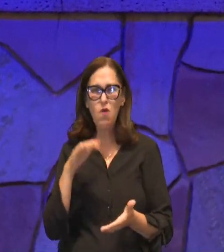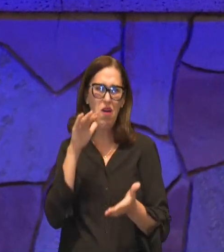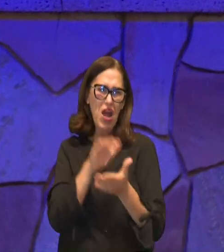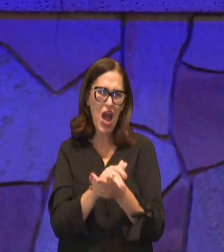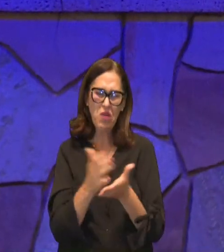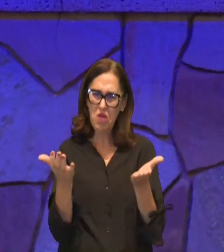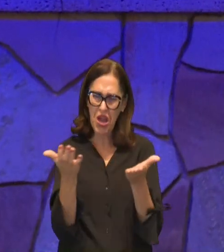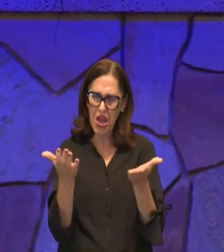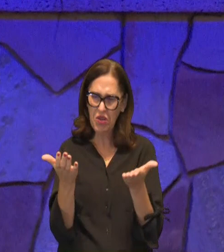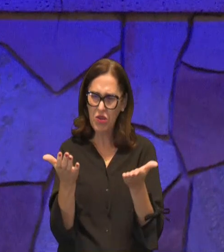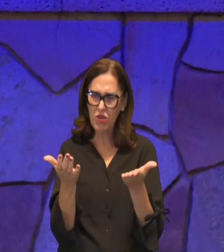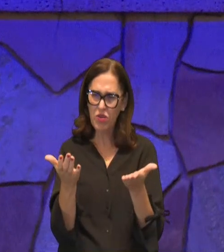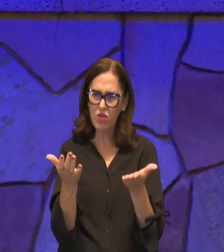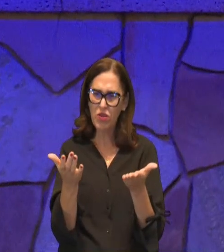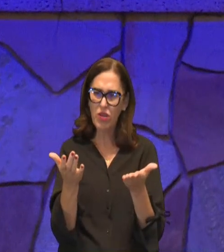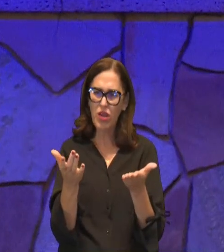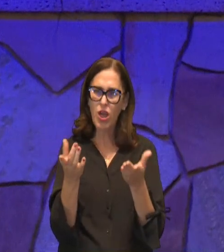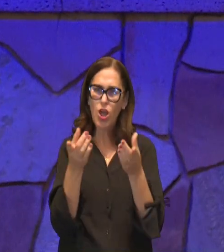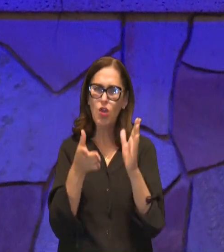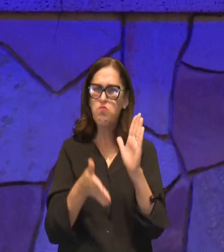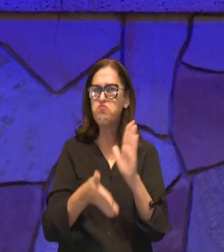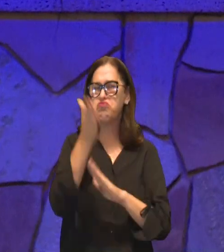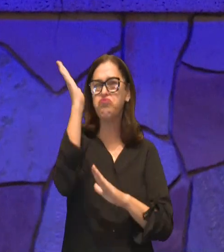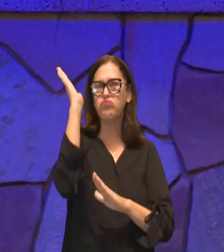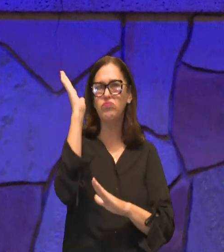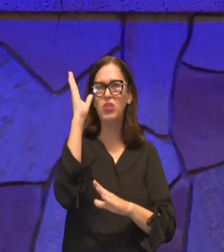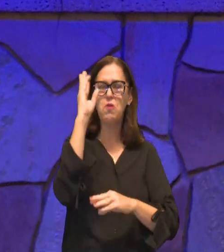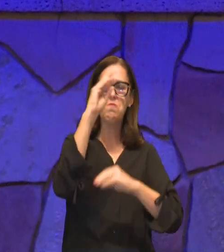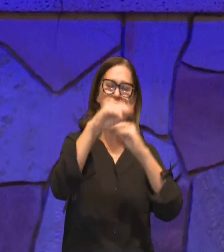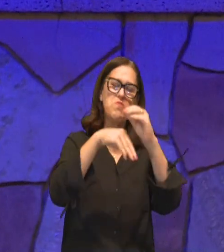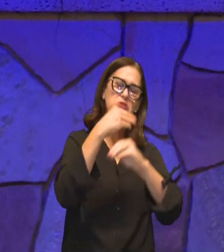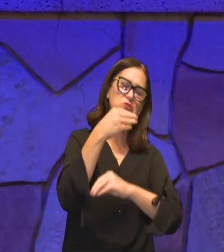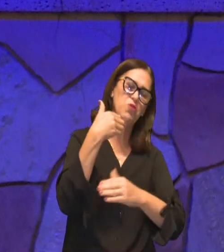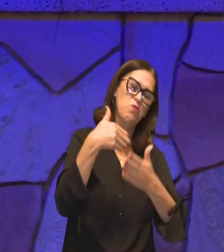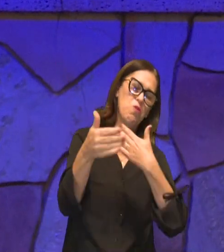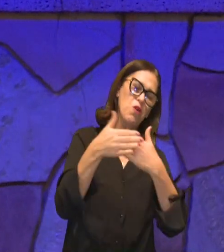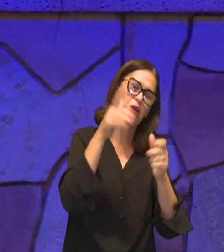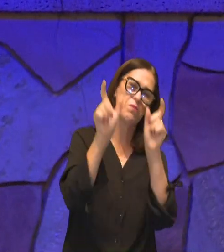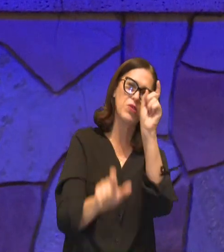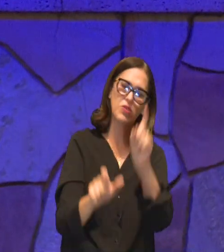que eu quero, eu vou embora e pronto, e me misturo com quem eu quiser,